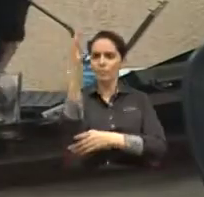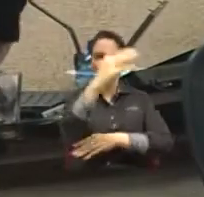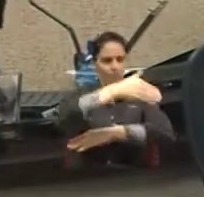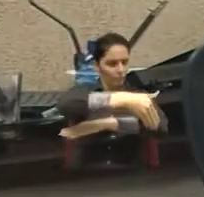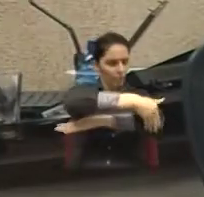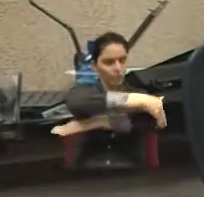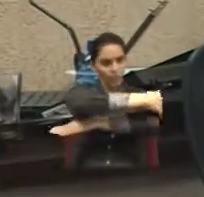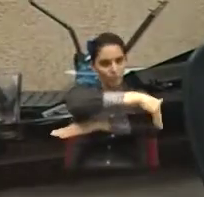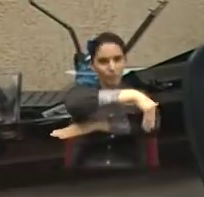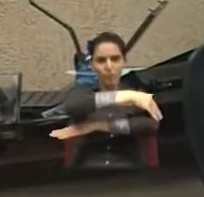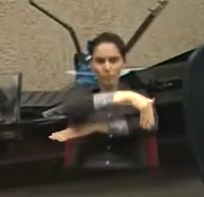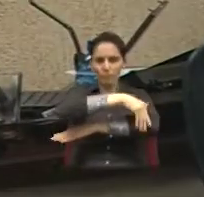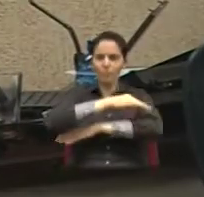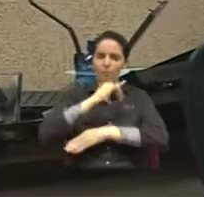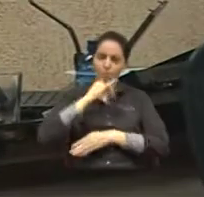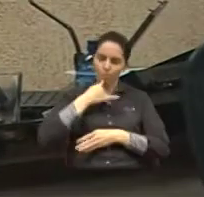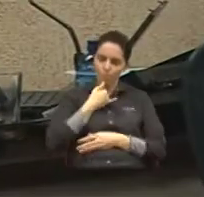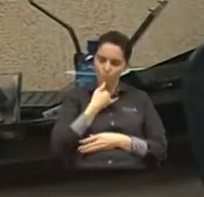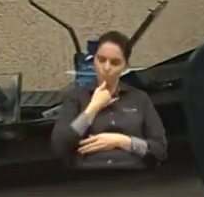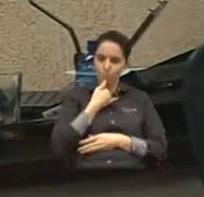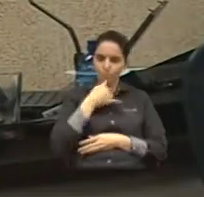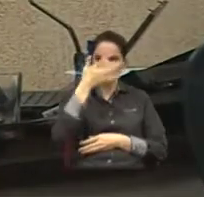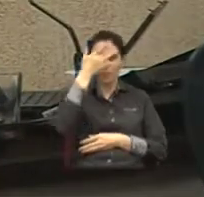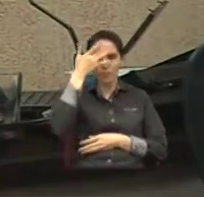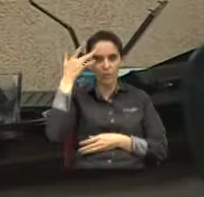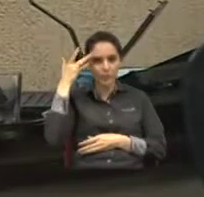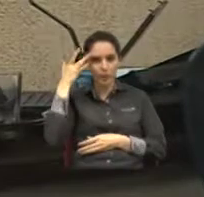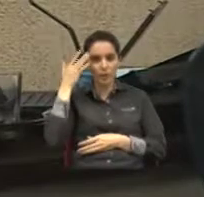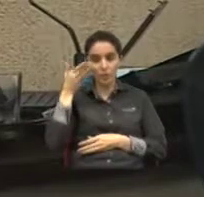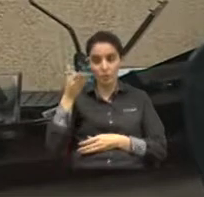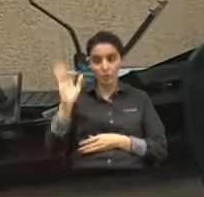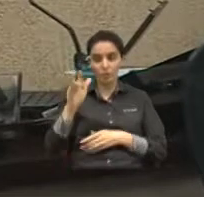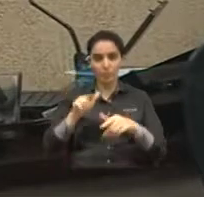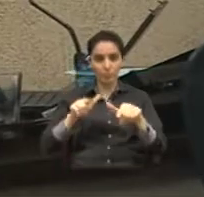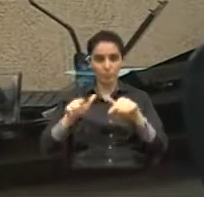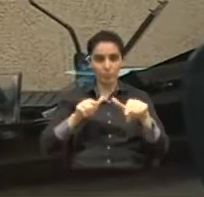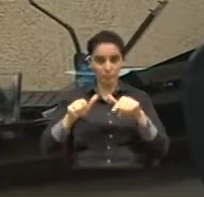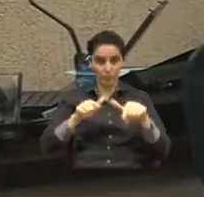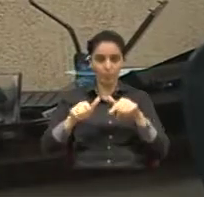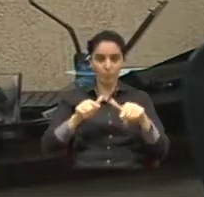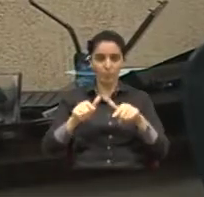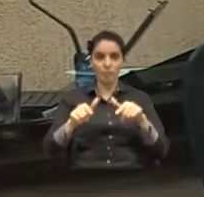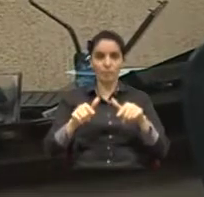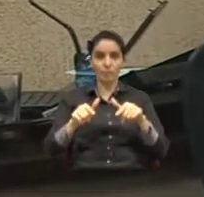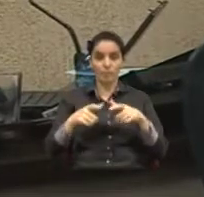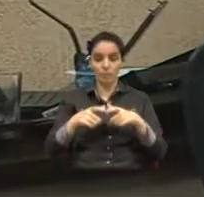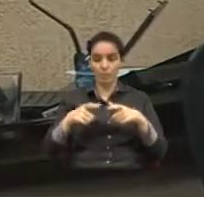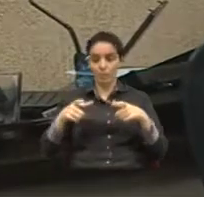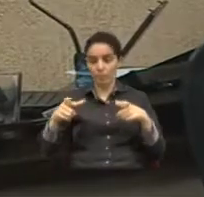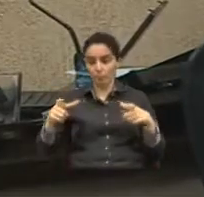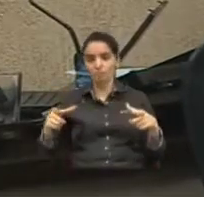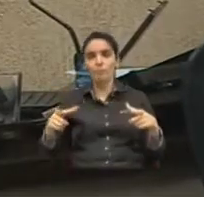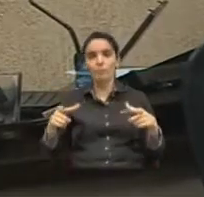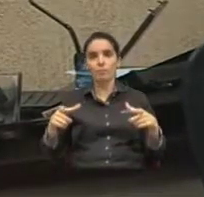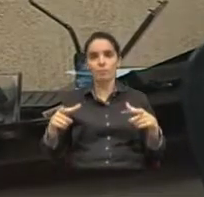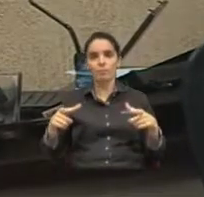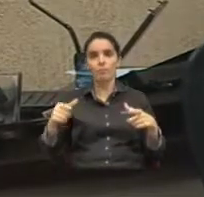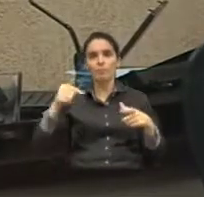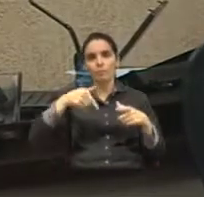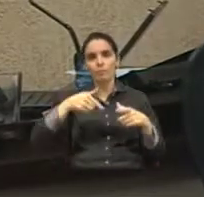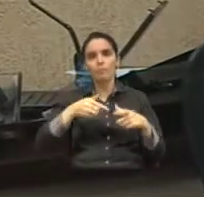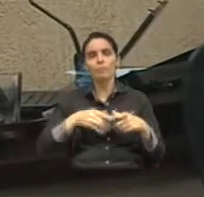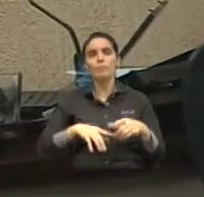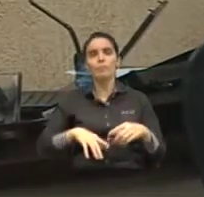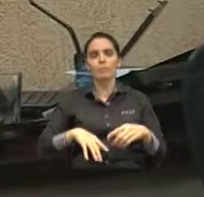esquinas. Infelizmente, a pessoa vai trabalhar onde tem um fluxo maior de pessoas, ali de